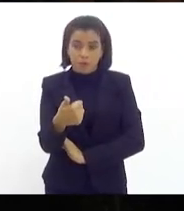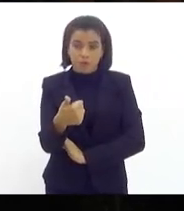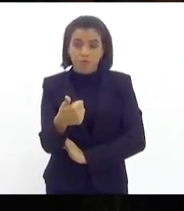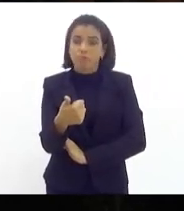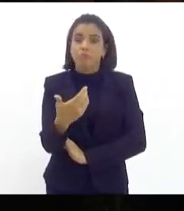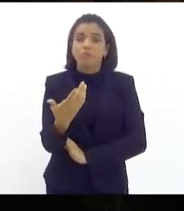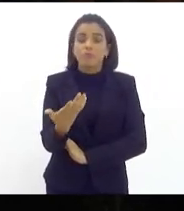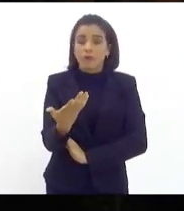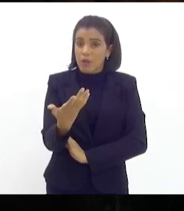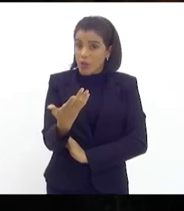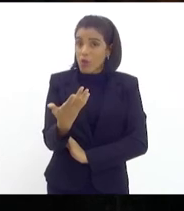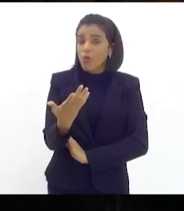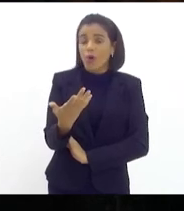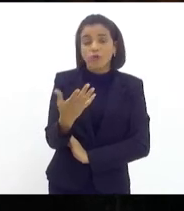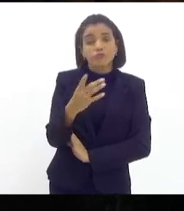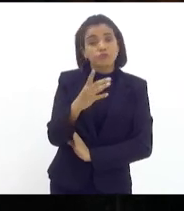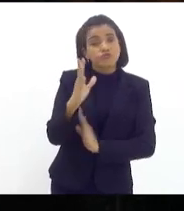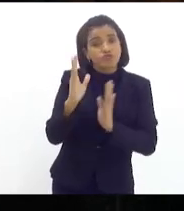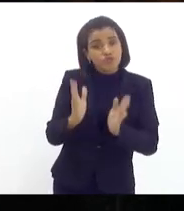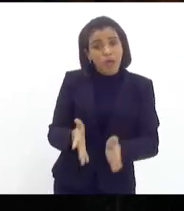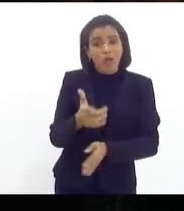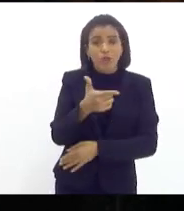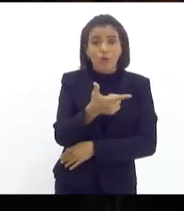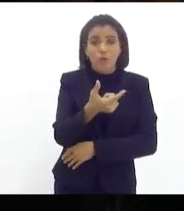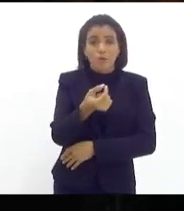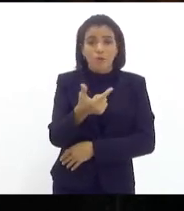e quando chegar a dormir 31